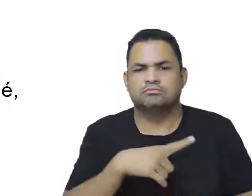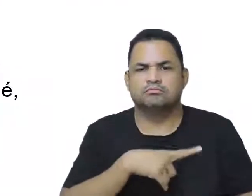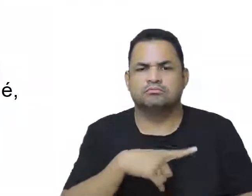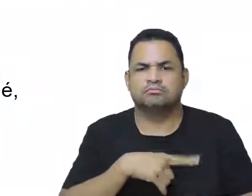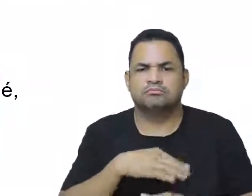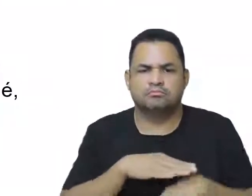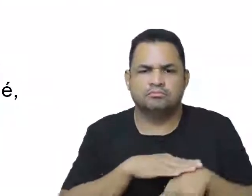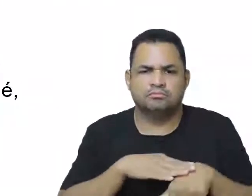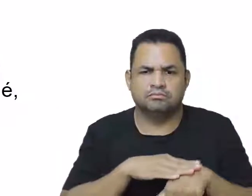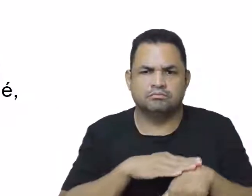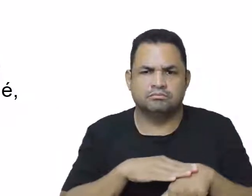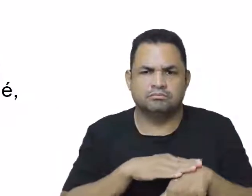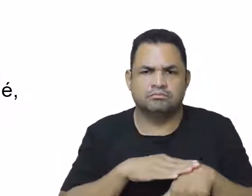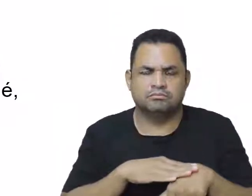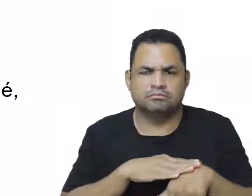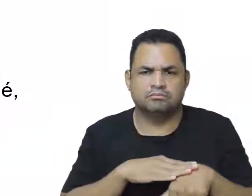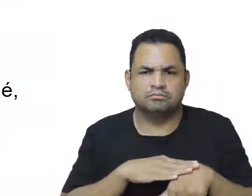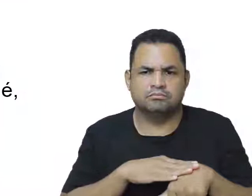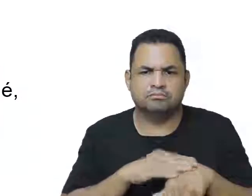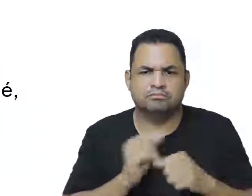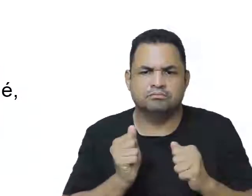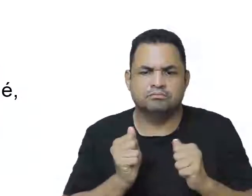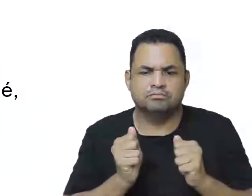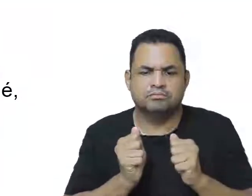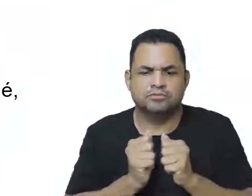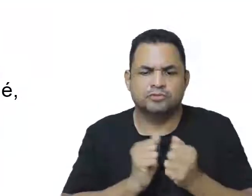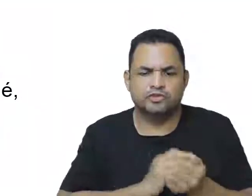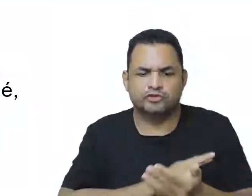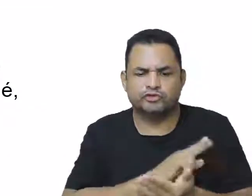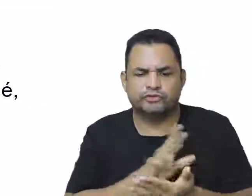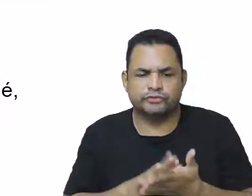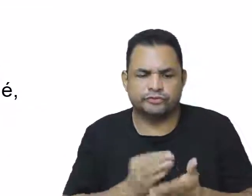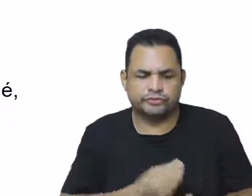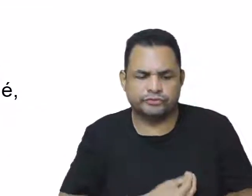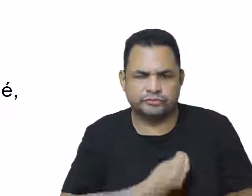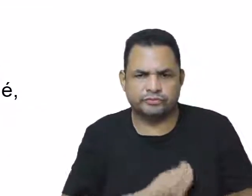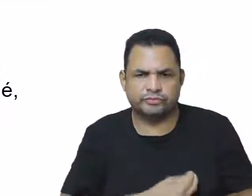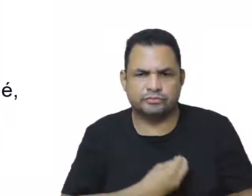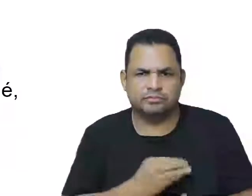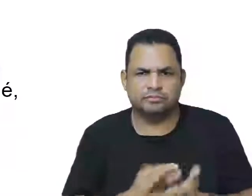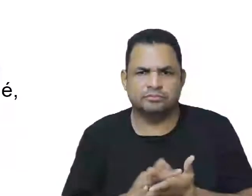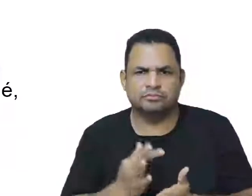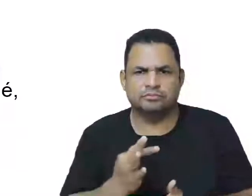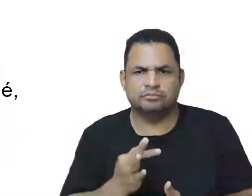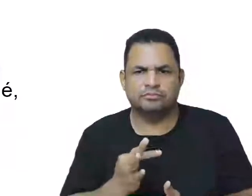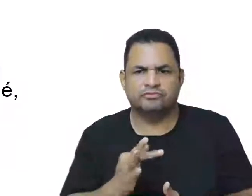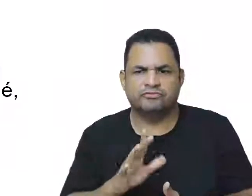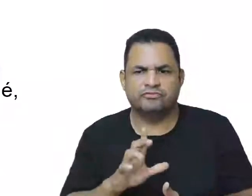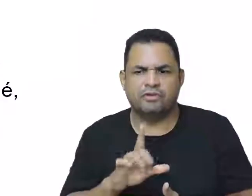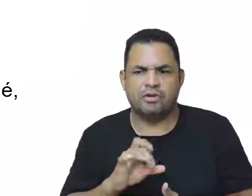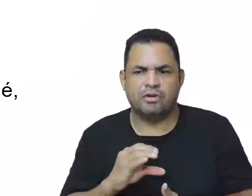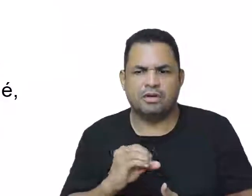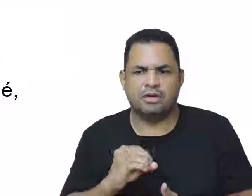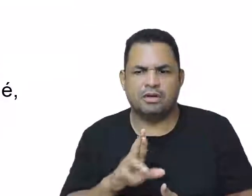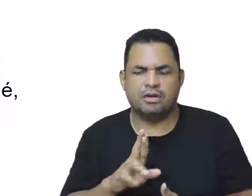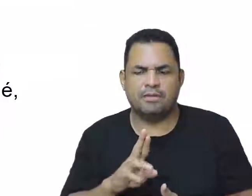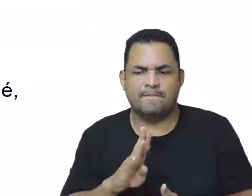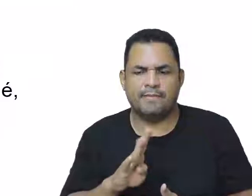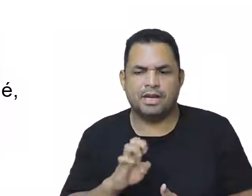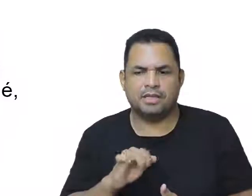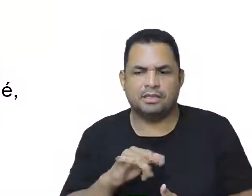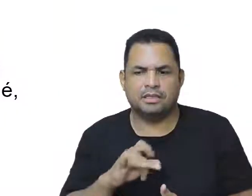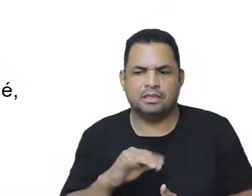nossa pele um conjunto de organismos que a gente chama de flora bacteriana da